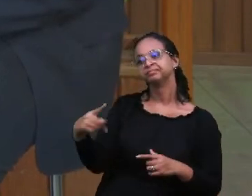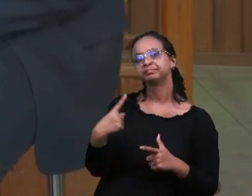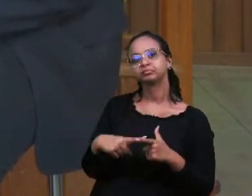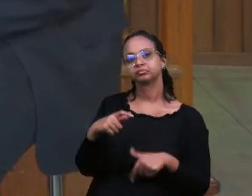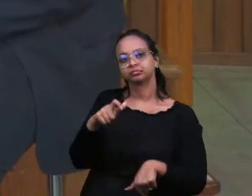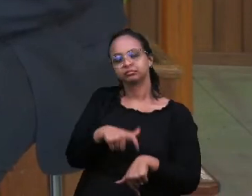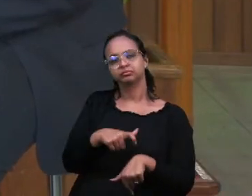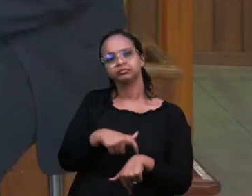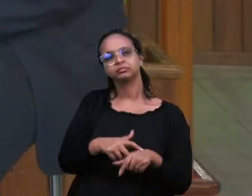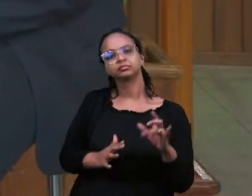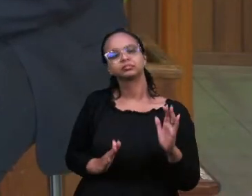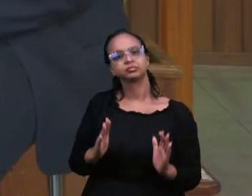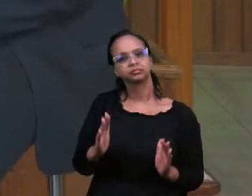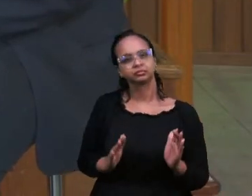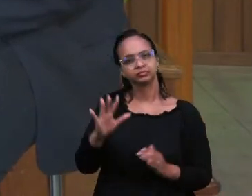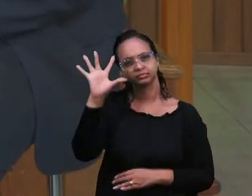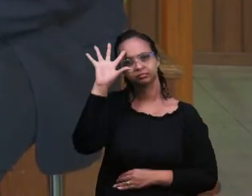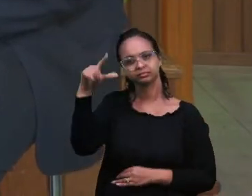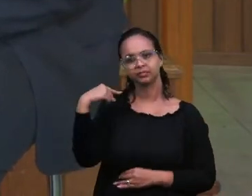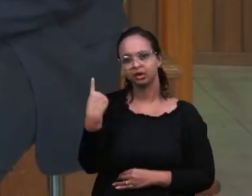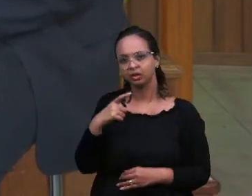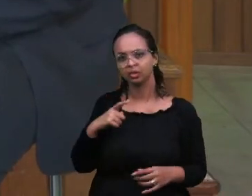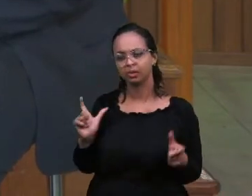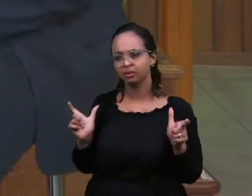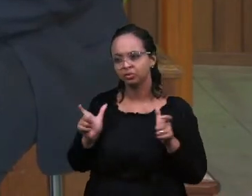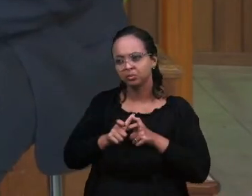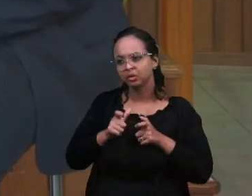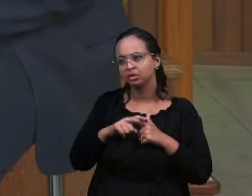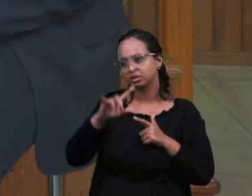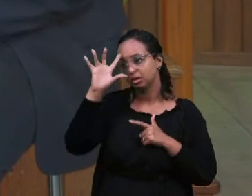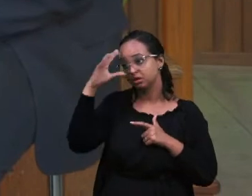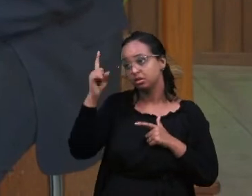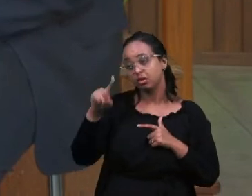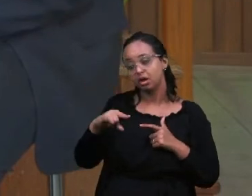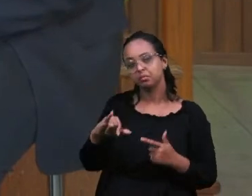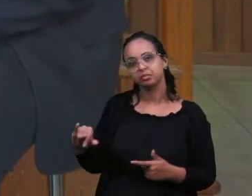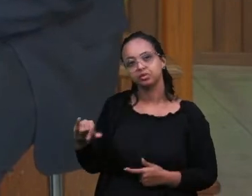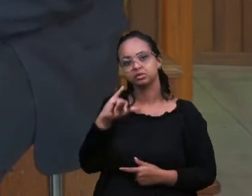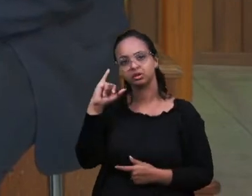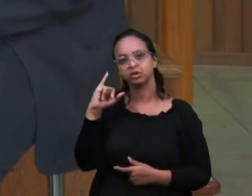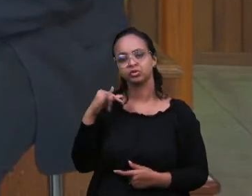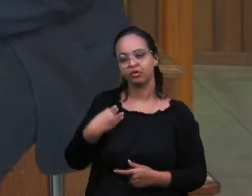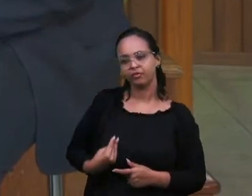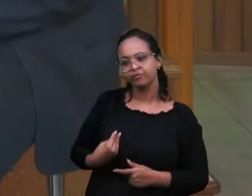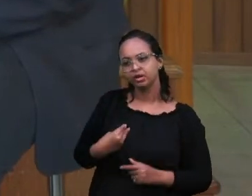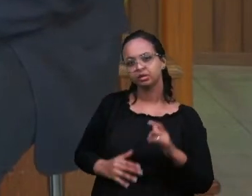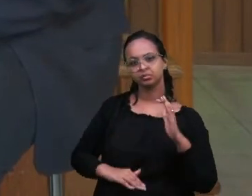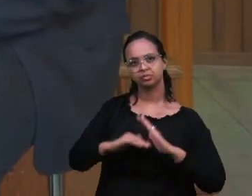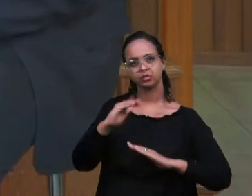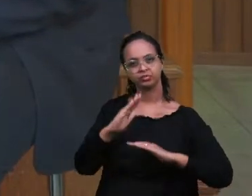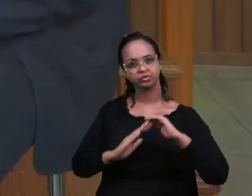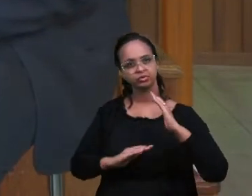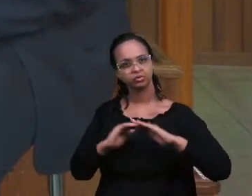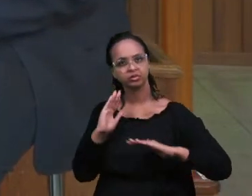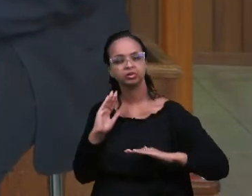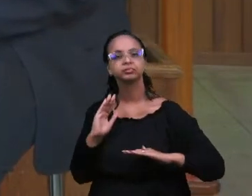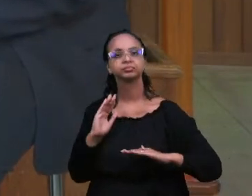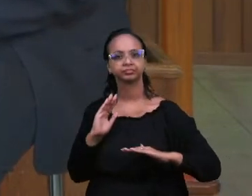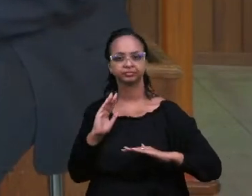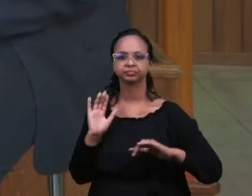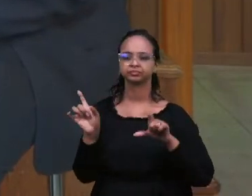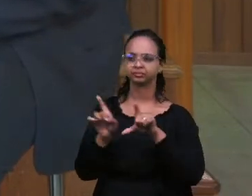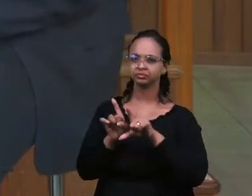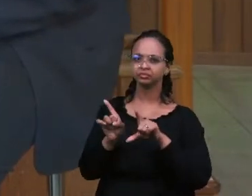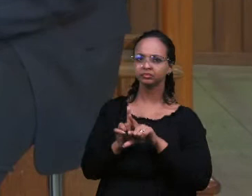decisão. E a gente não diminui essas decisões porque realmente são importantes. É a decisão da vida profissional, é a decisão de quem